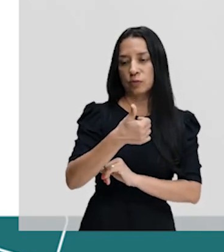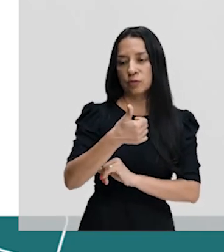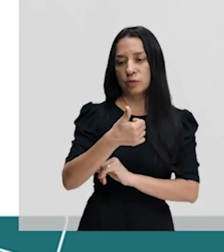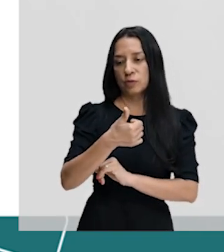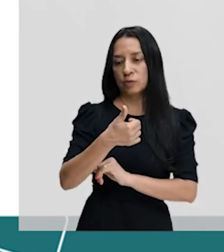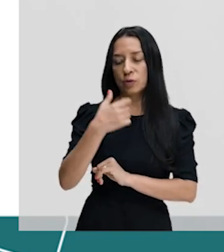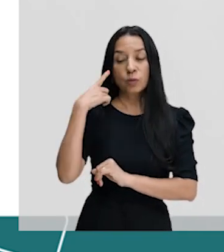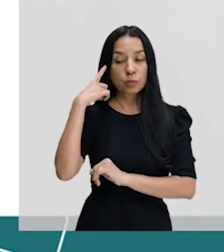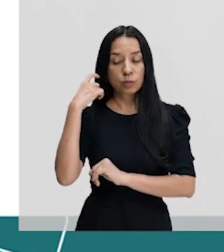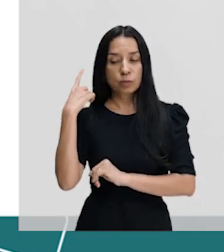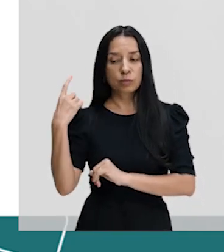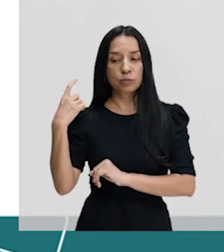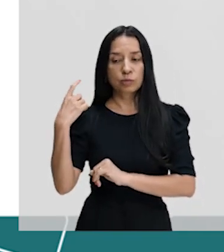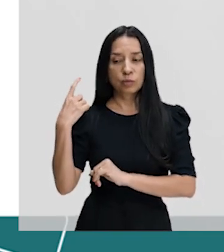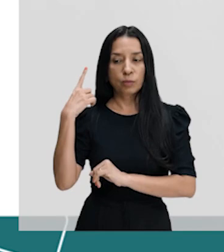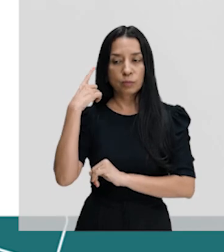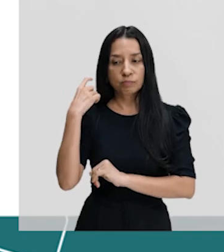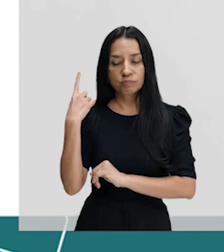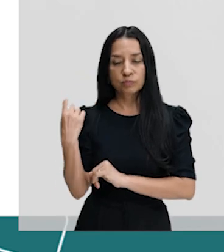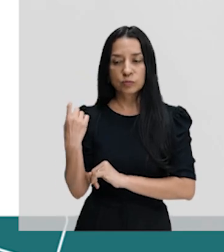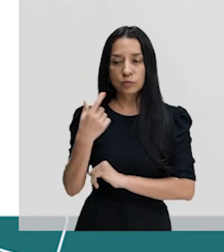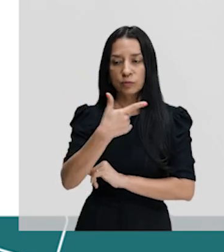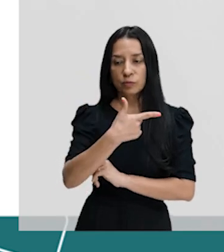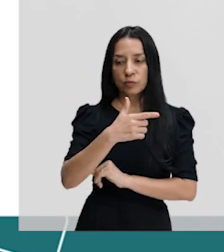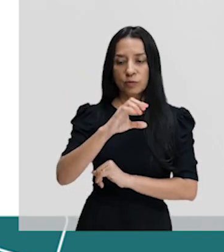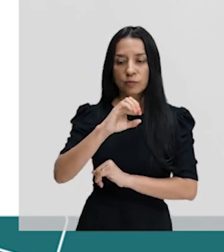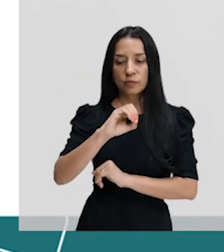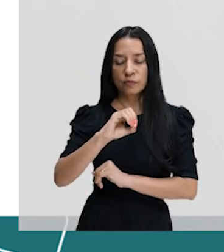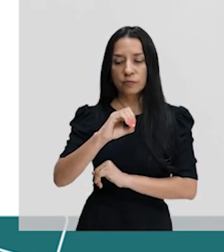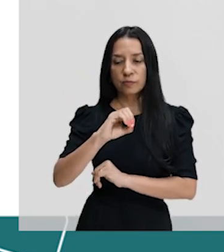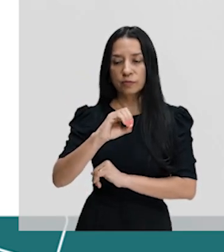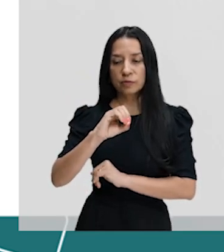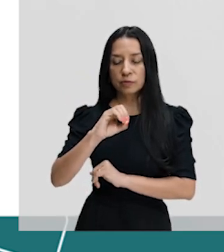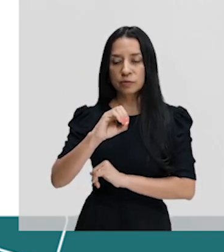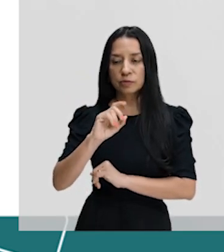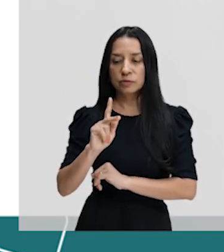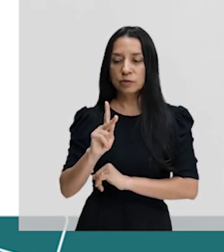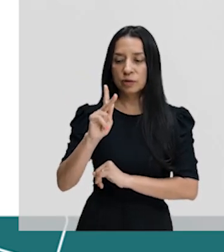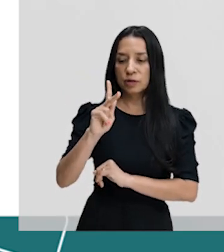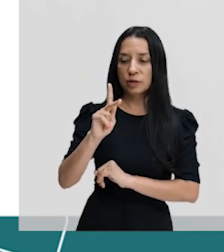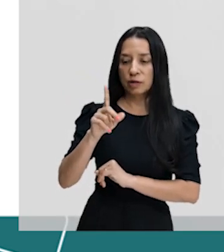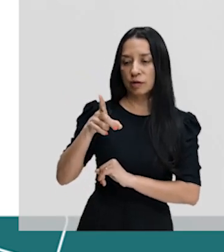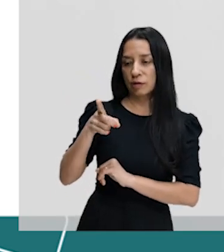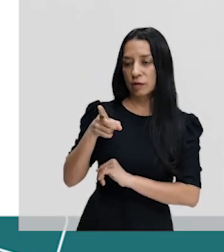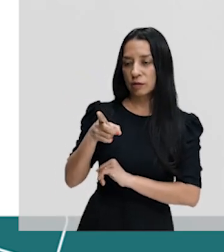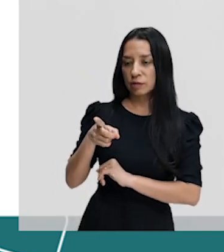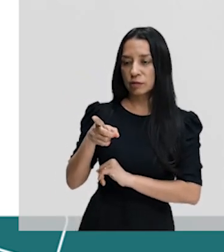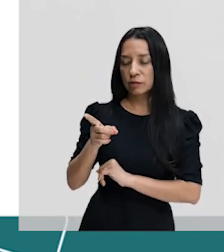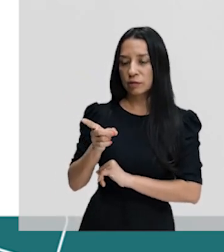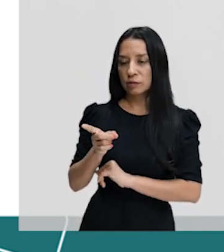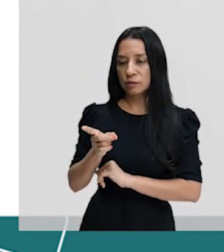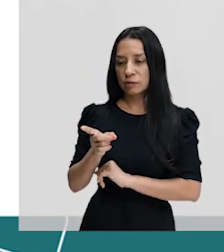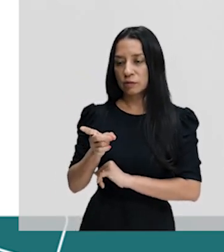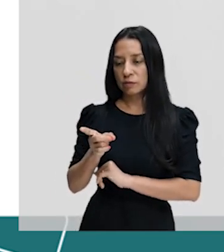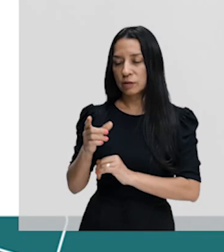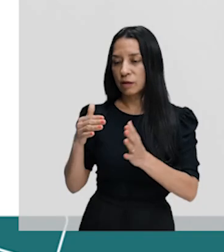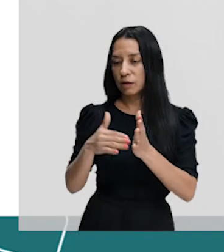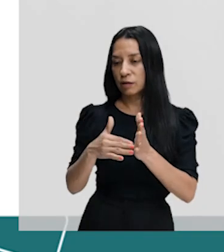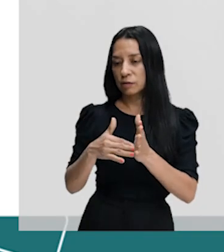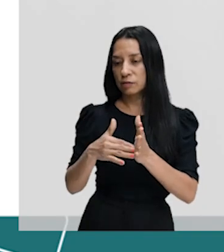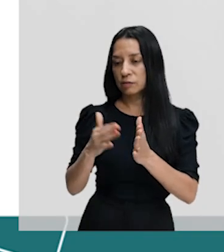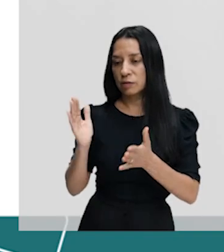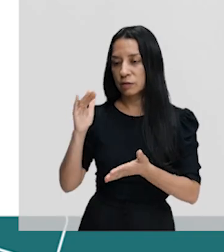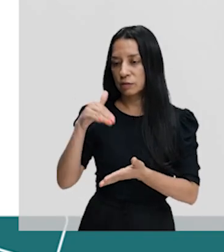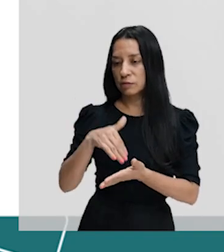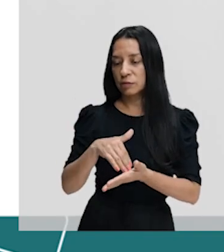audível ele vai de 20 Hertz até 20 kg Hertz